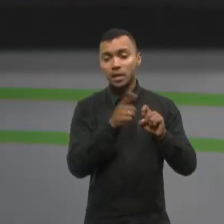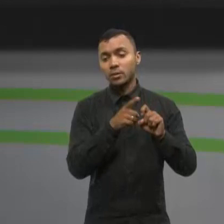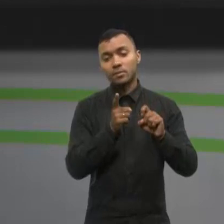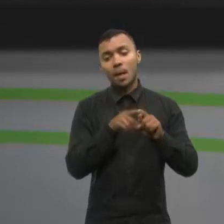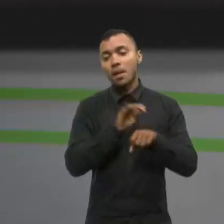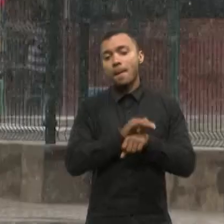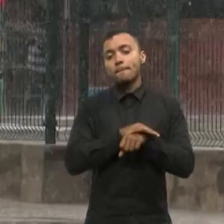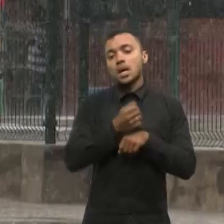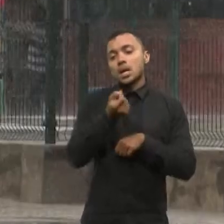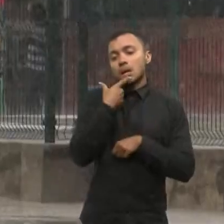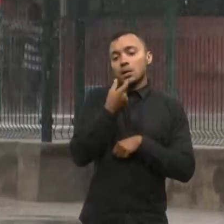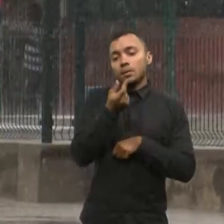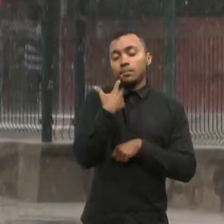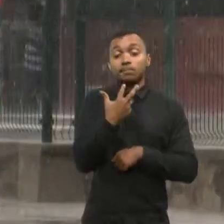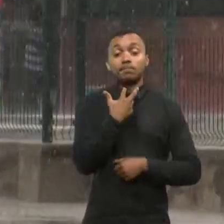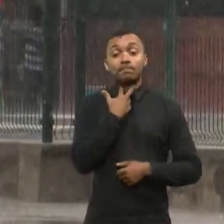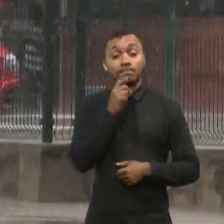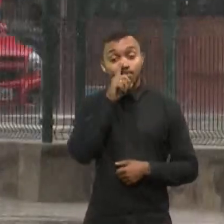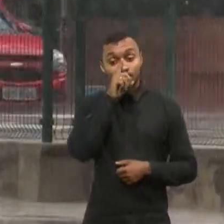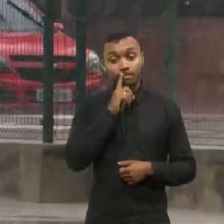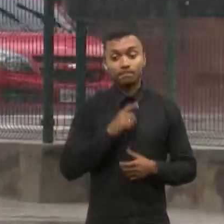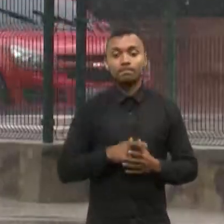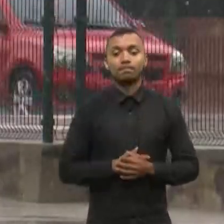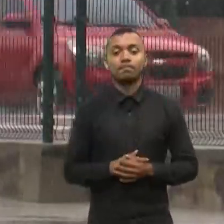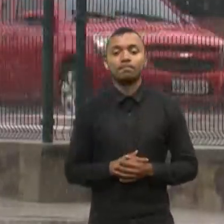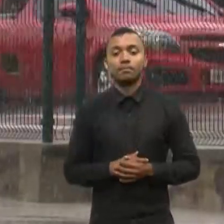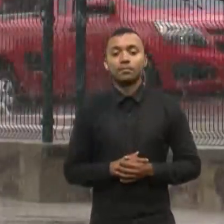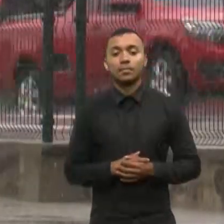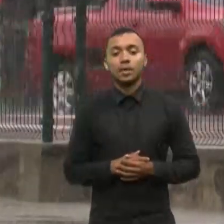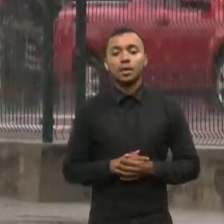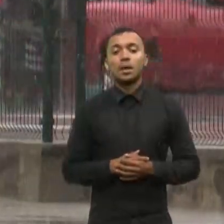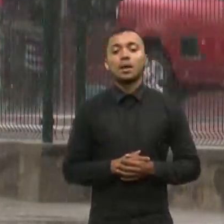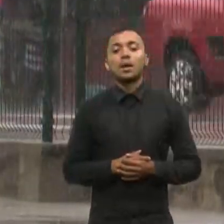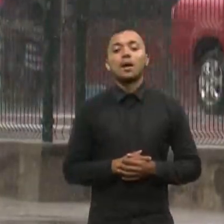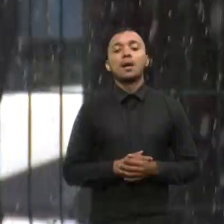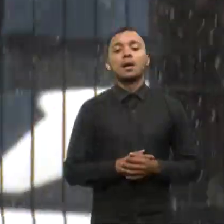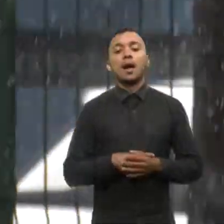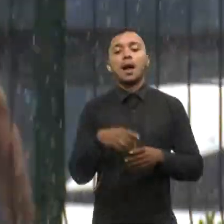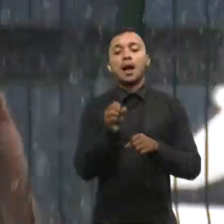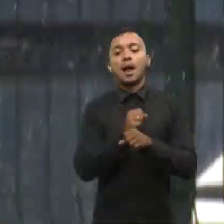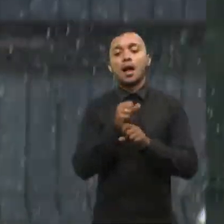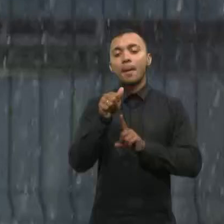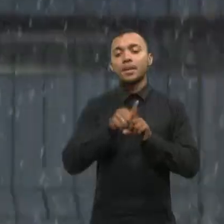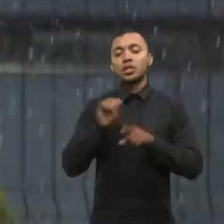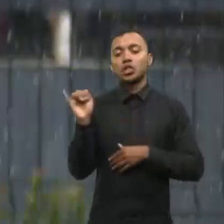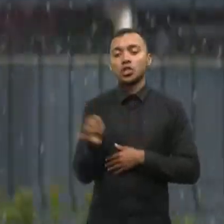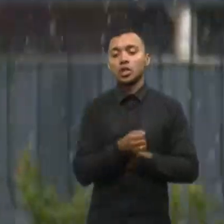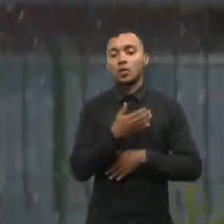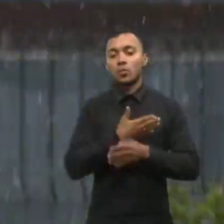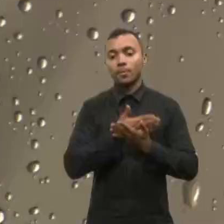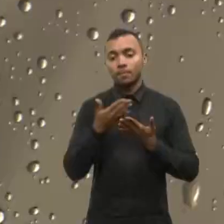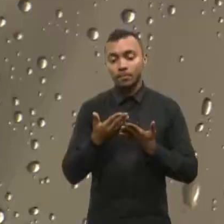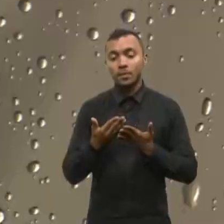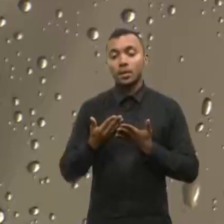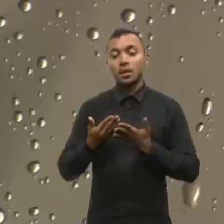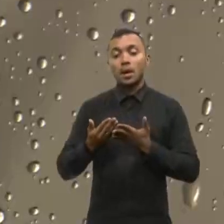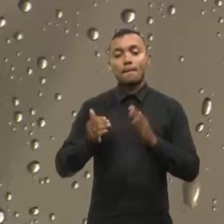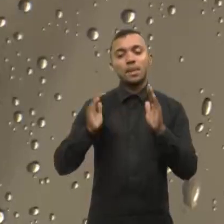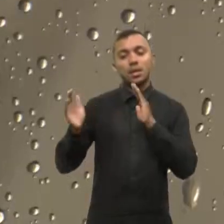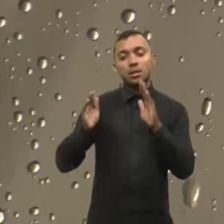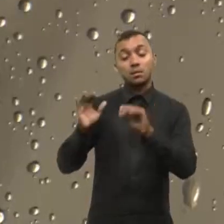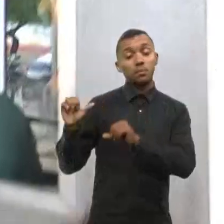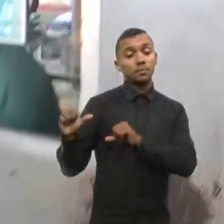automedicação. Início de ano é sempre a mesma coisa. Mudança repentina de tempo,